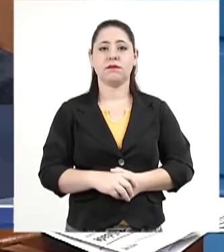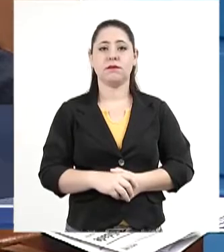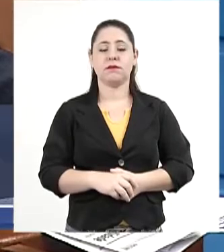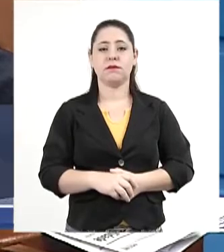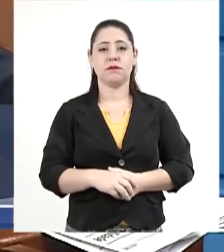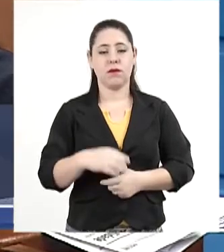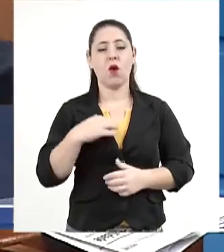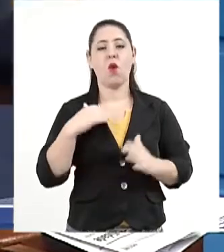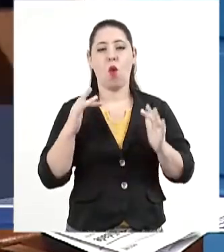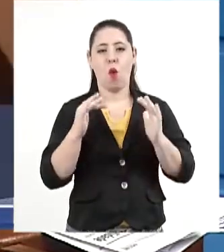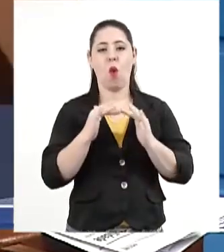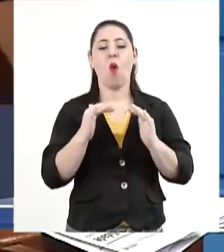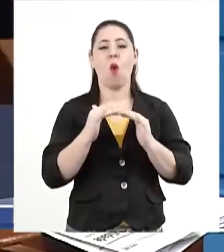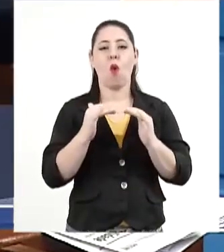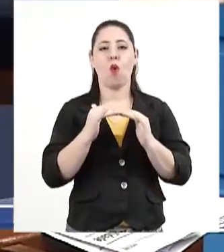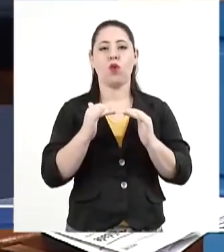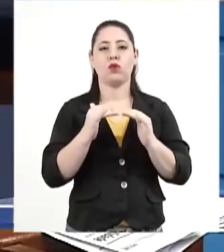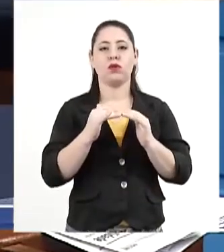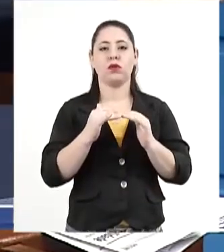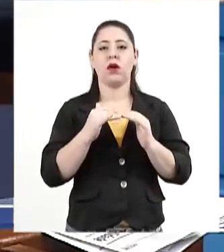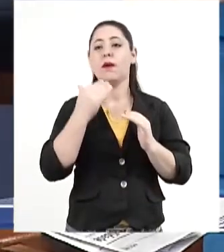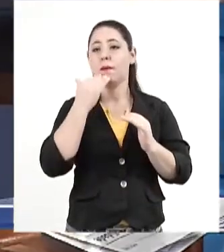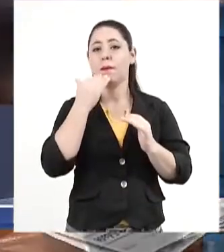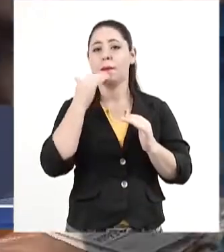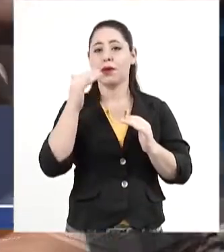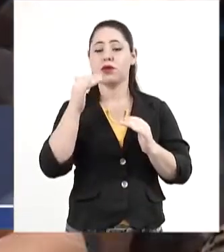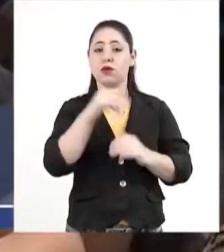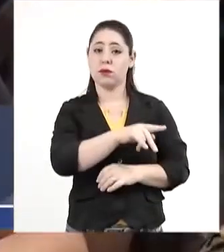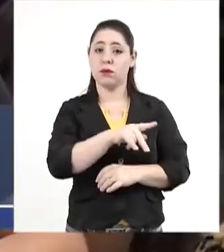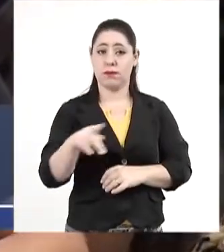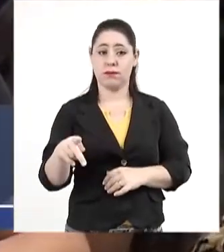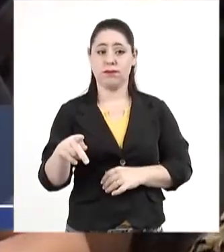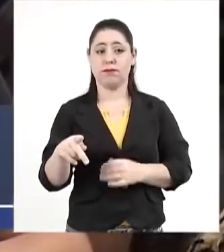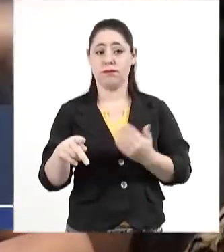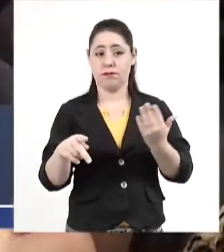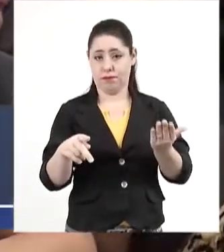eu concordo, eu fiz esse apelo para o presidente.